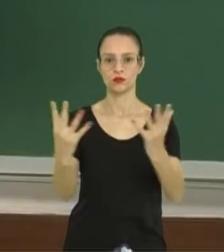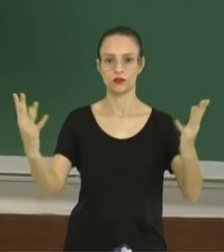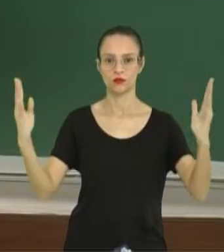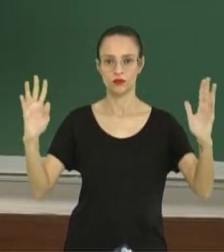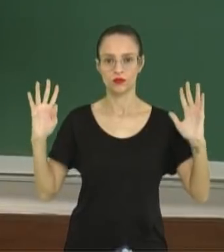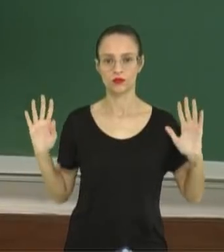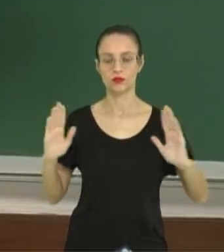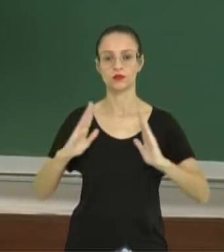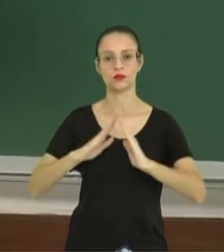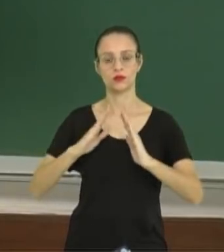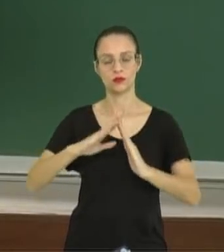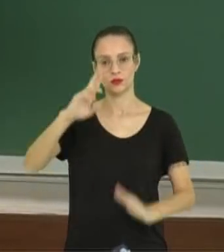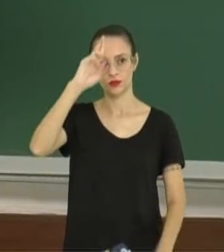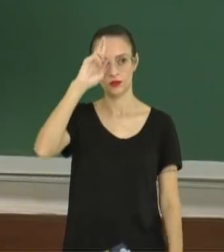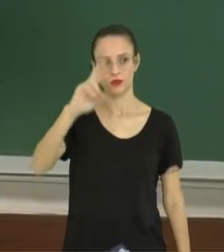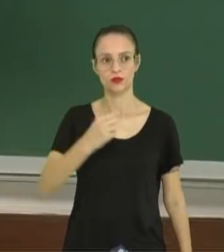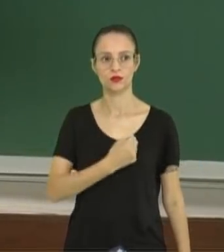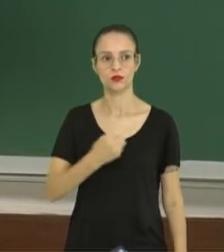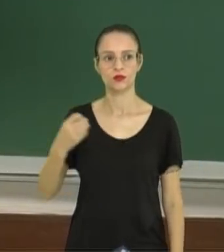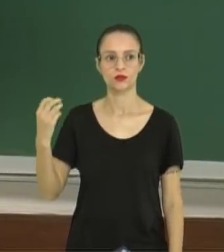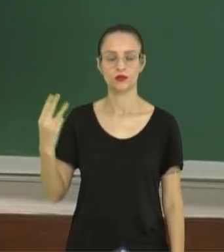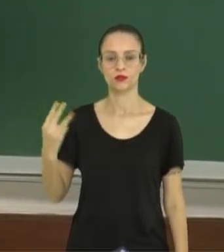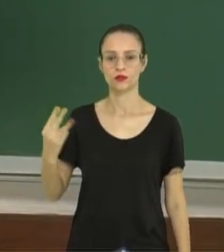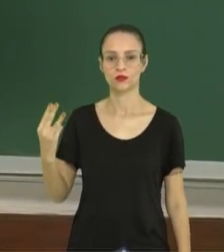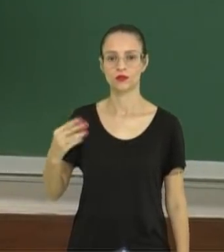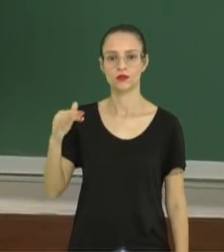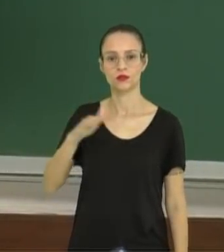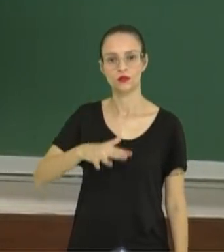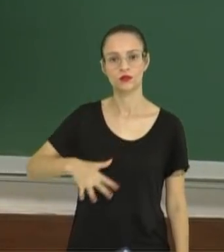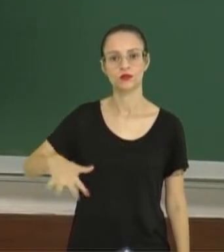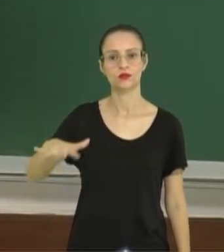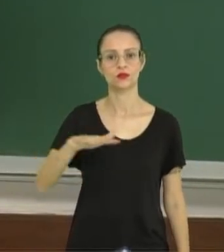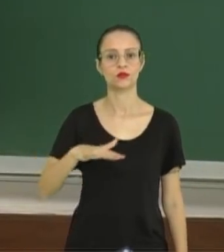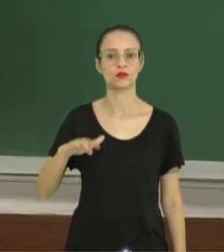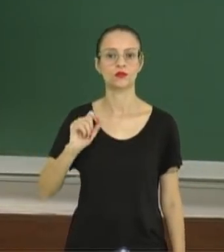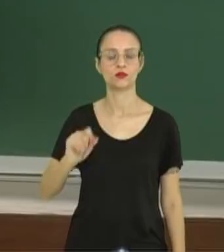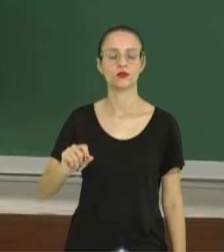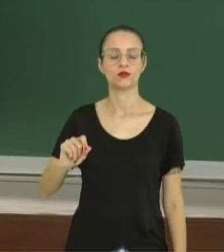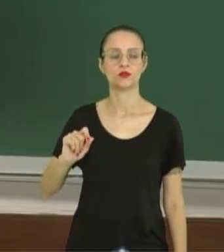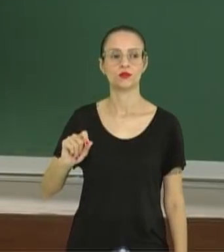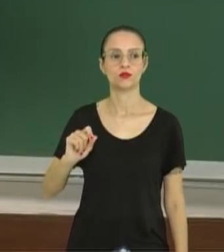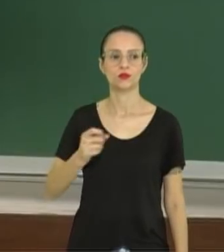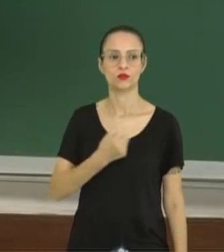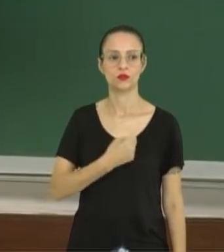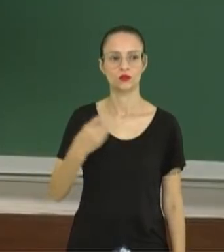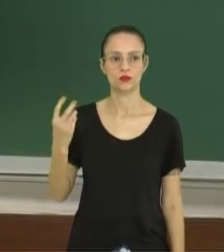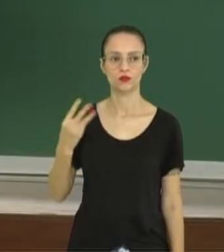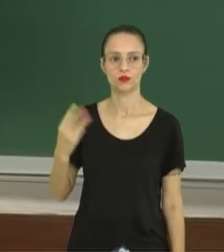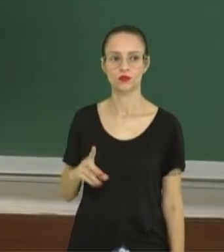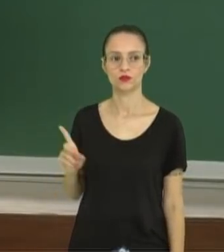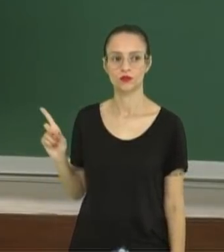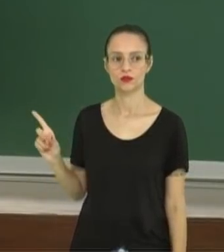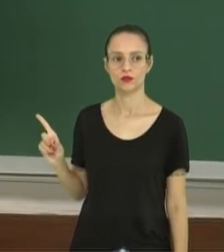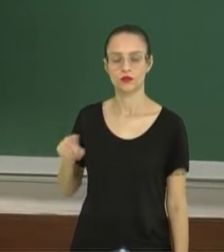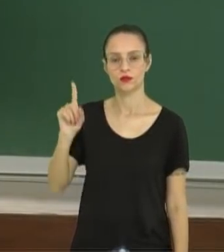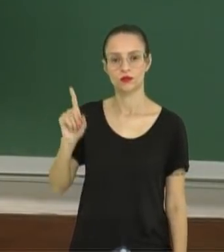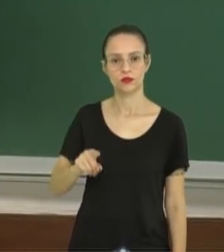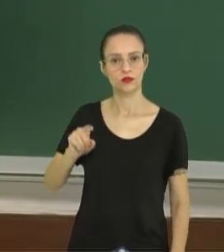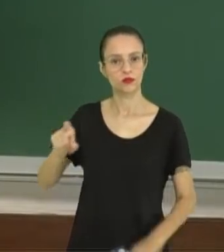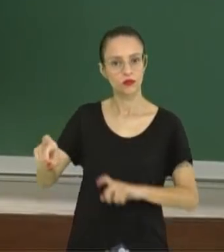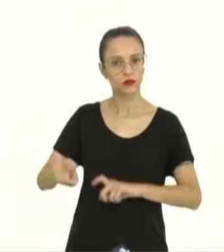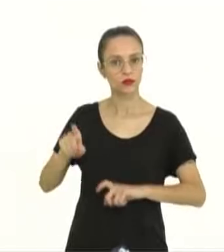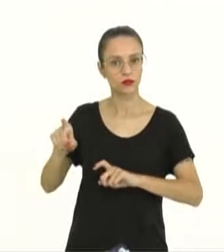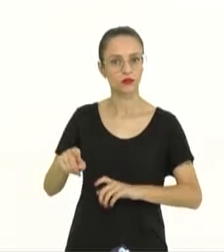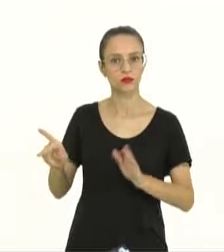senhor feudal. No 3, o manso servil ou tenência, o número 3 aqui, essa produção aqui